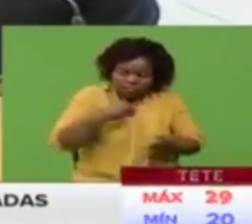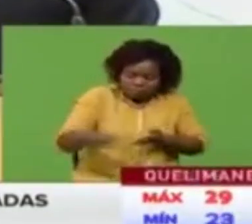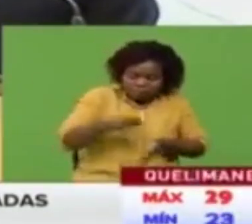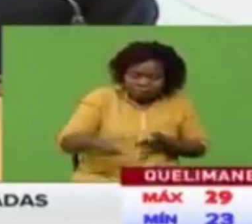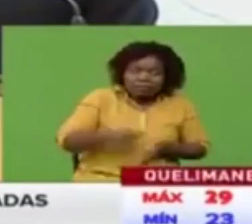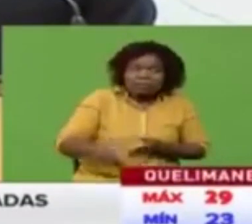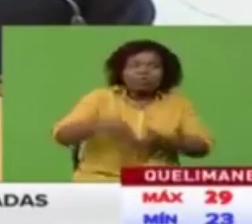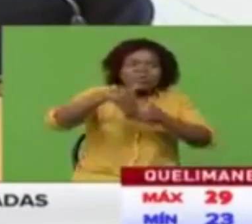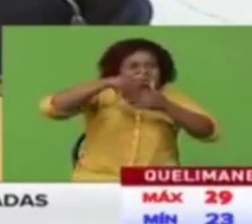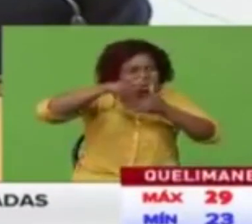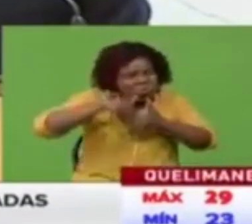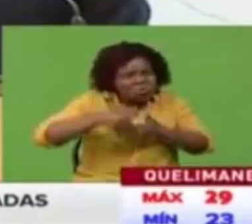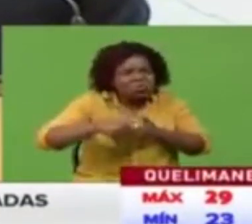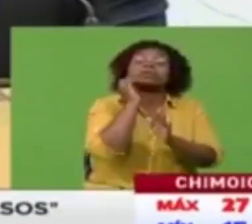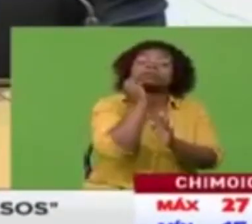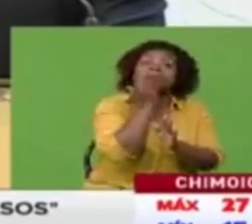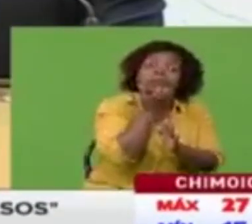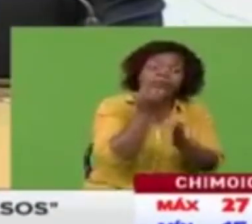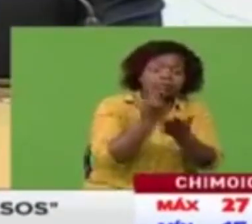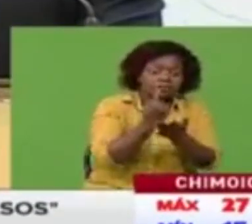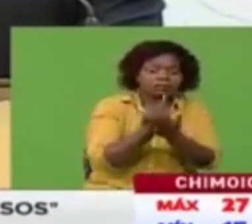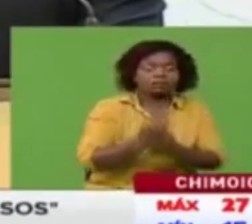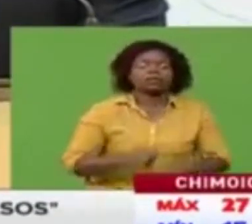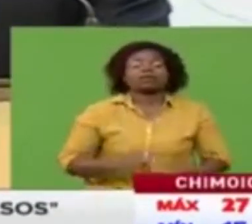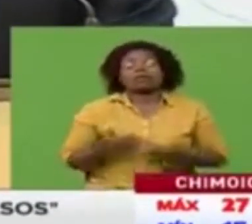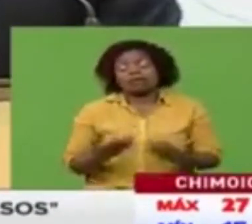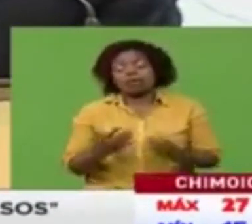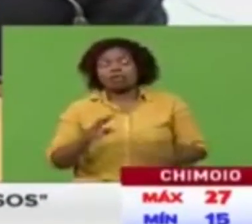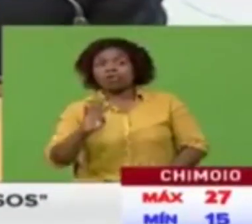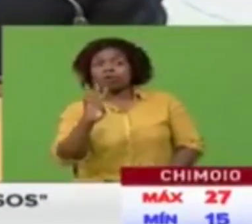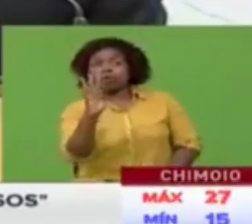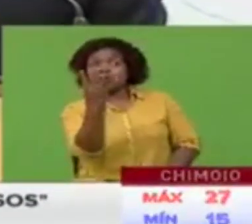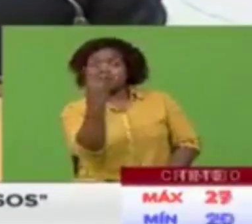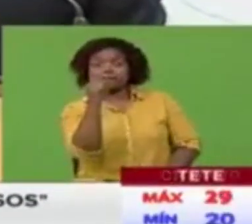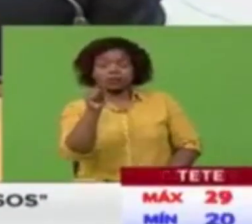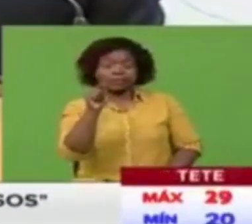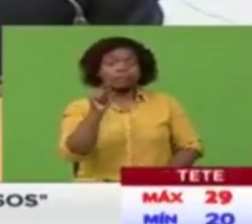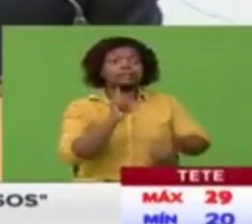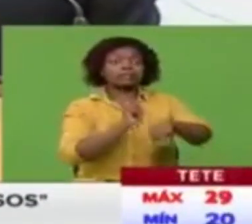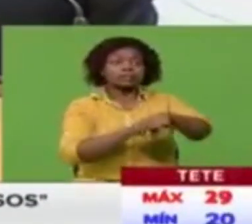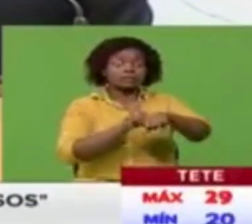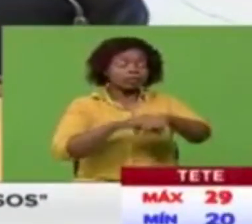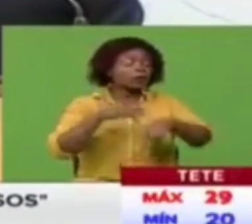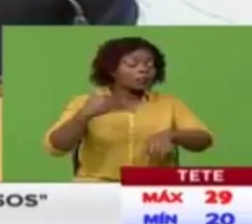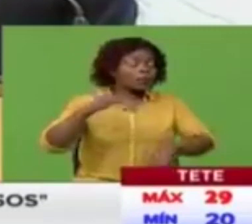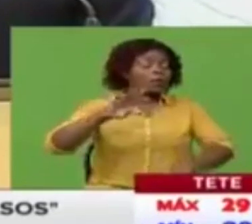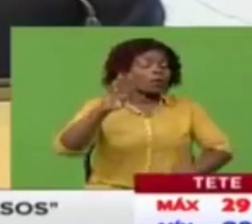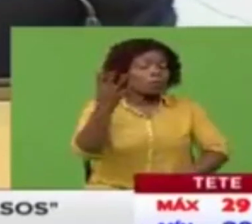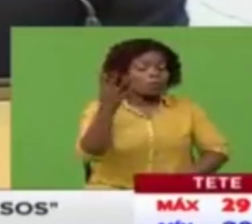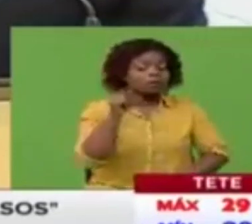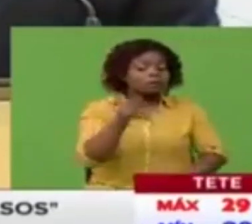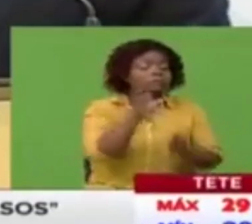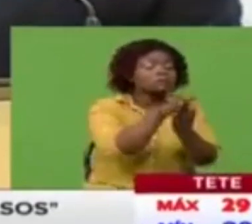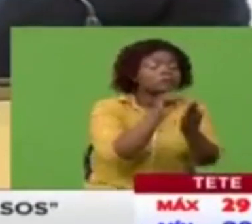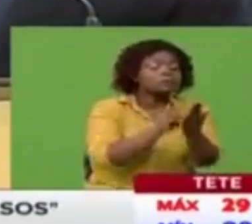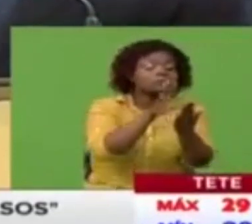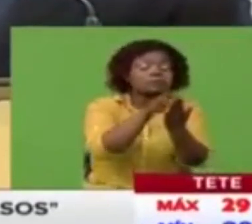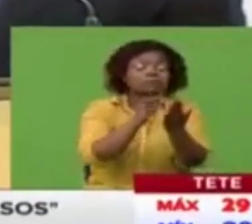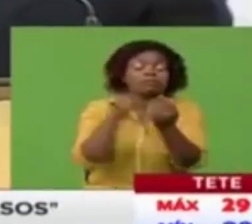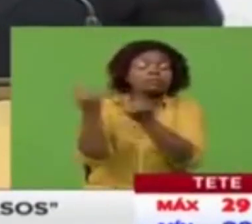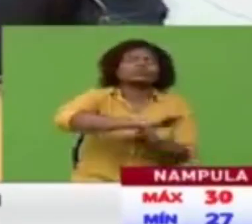ser desrespeitado. Filipe Nhusi apela ainda à população moçambicana para o cumprimento das medidas de prevenção do